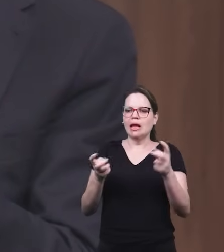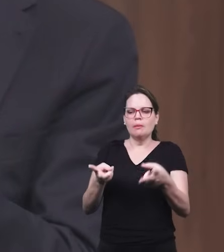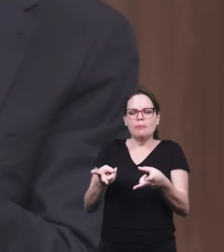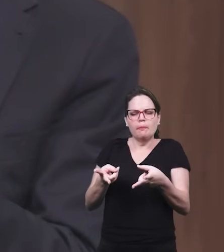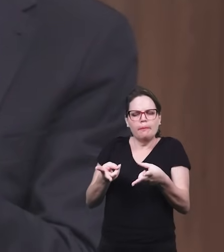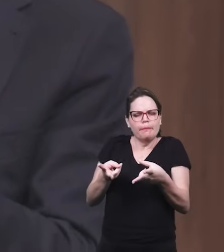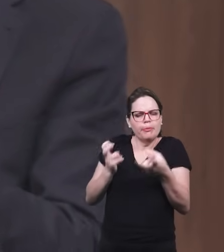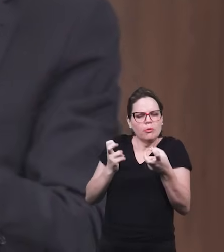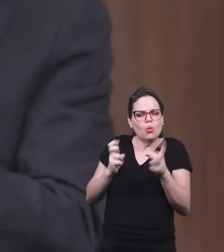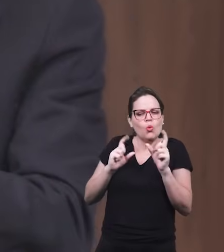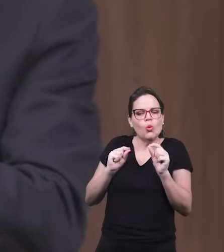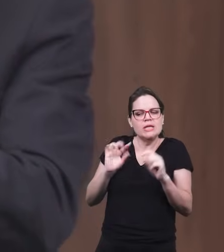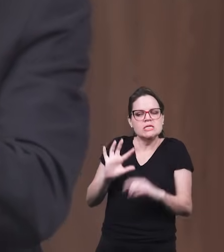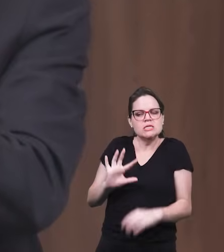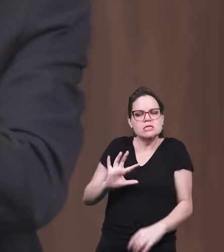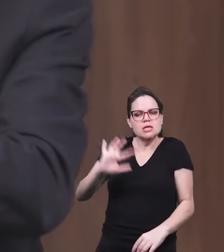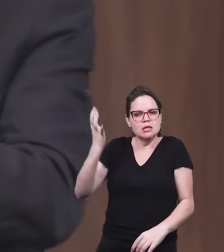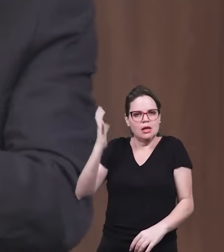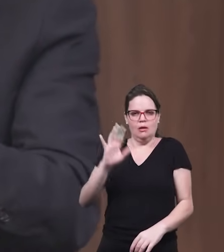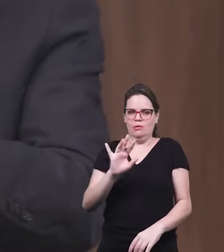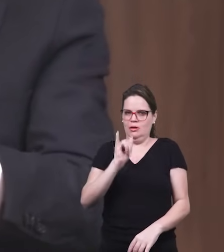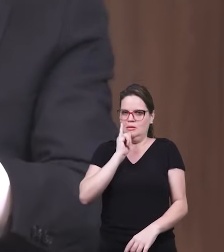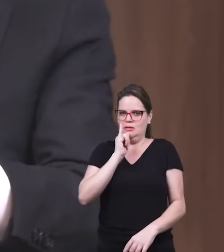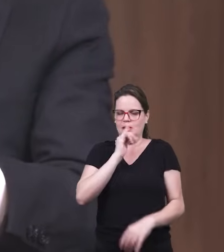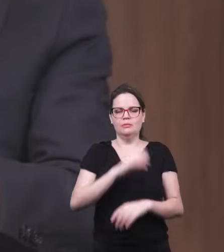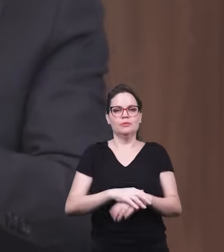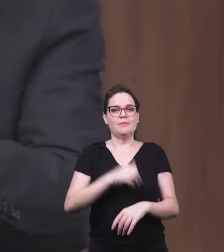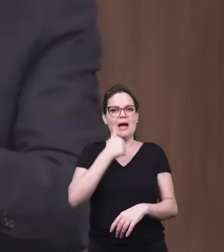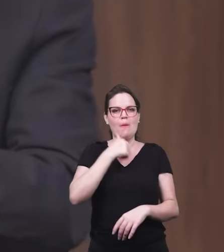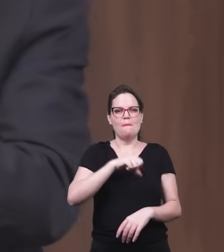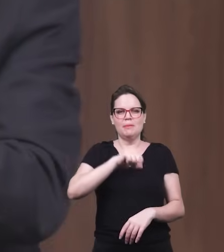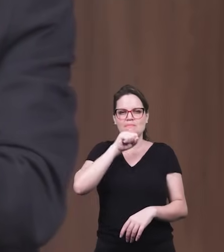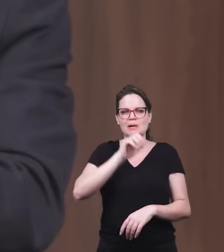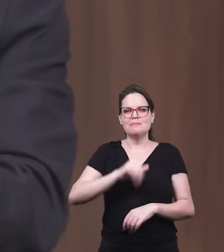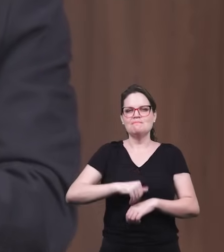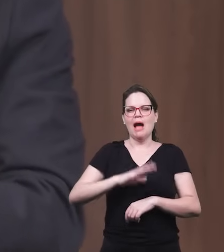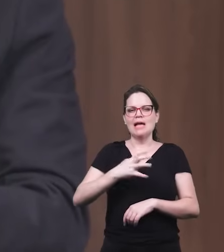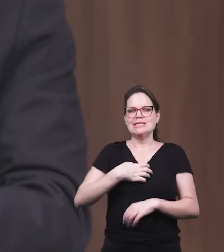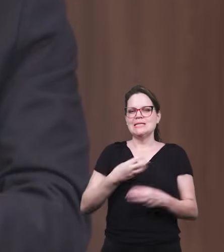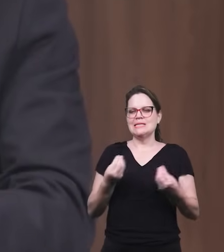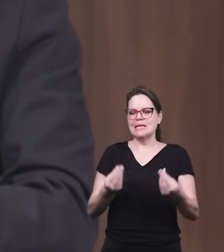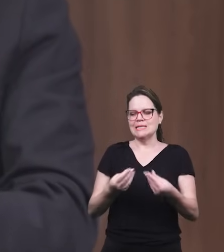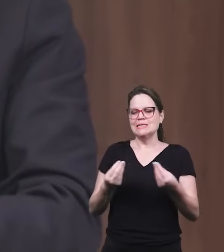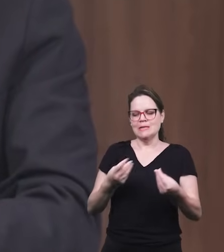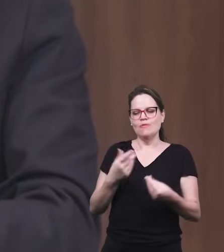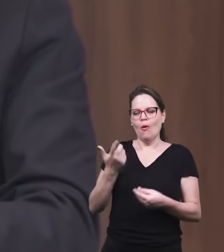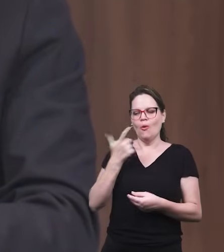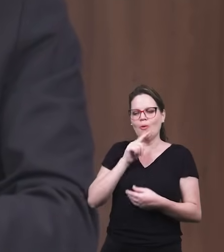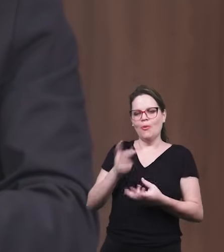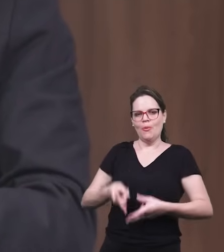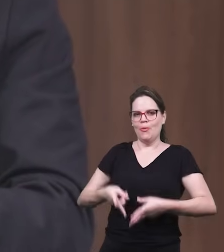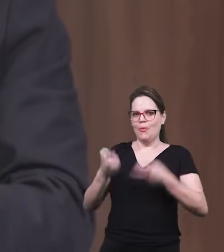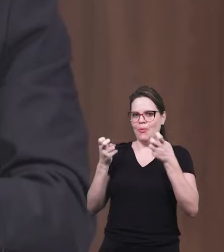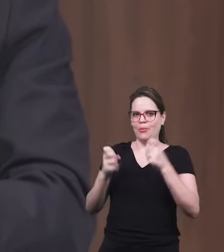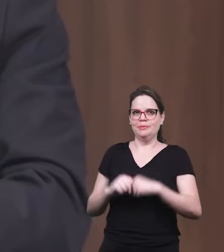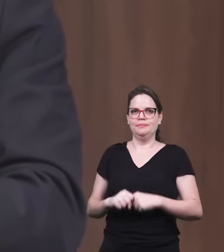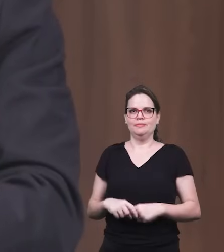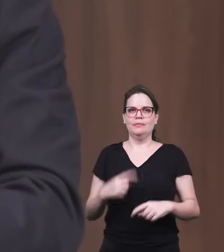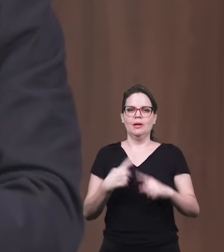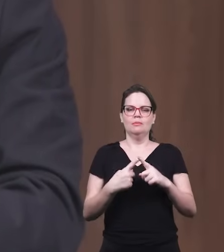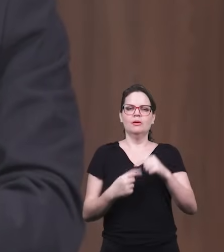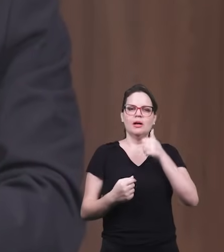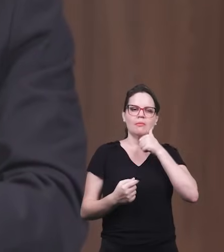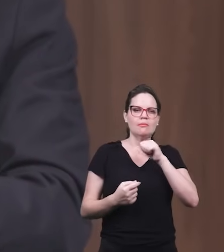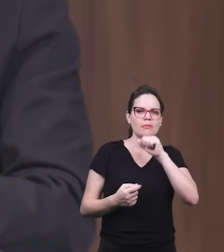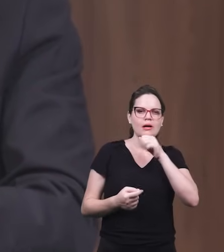Uma mãe sensível, acho que é um tema bom para a gente depois falar sobre essa mãe dentro desse contexto. Uma criança, e aí pais que conhecem